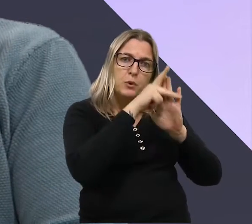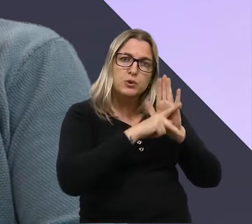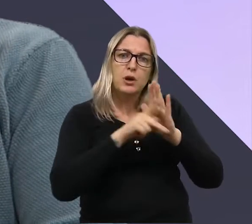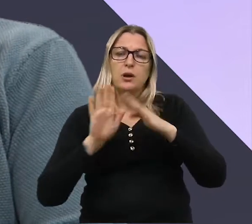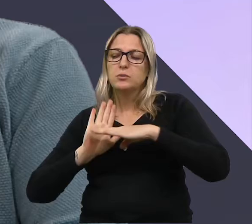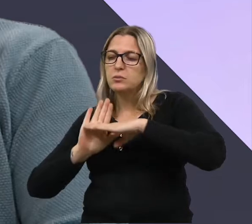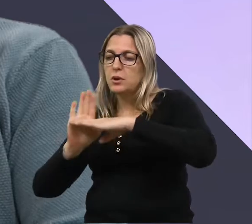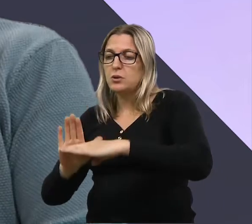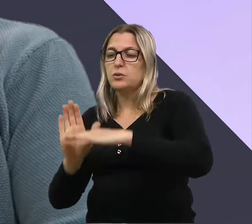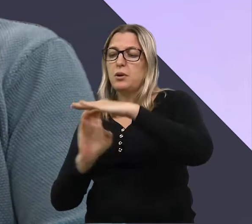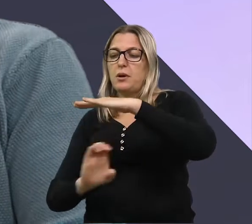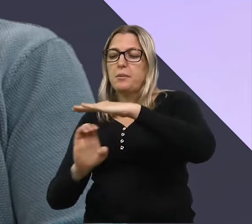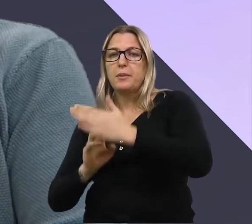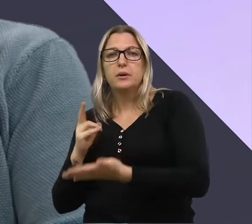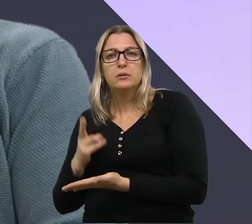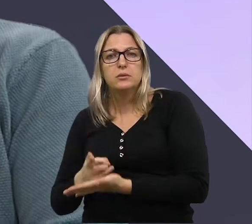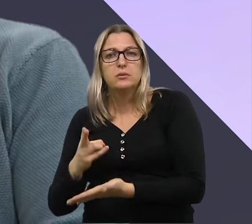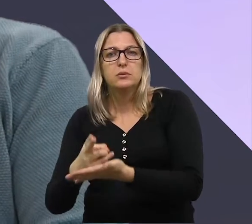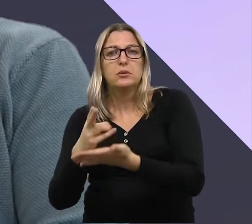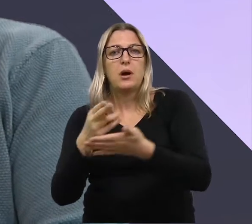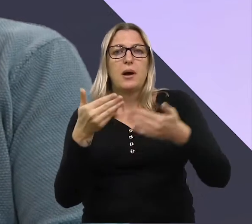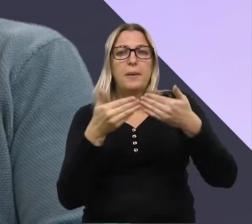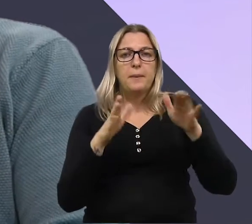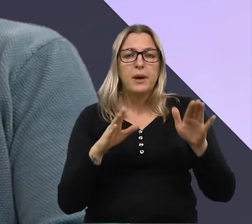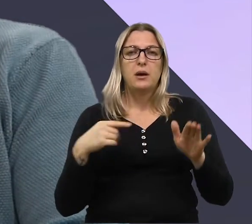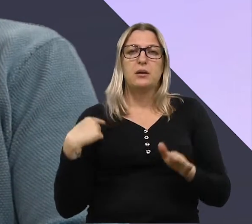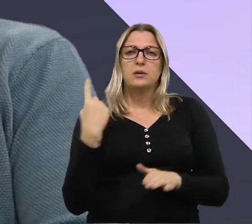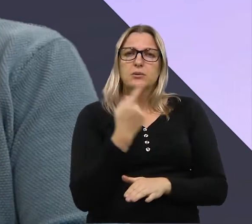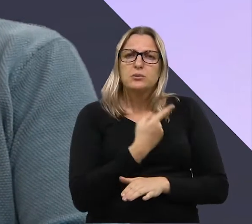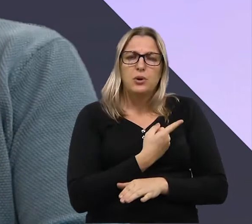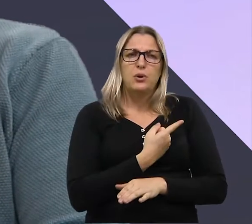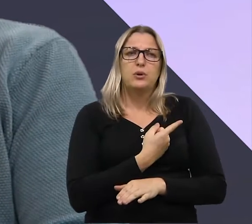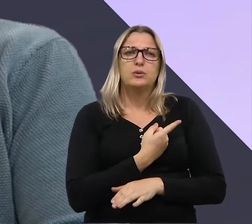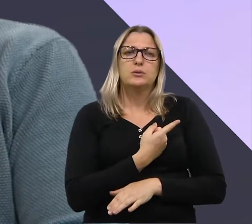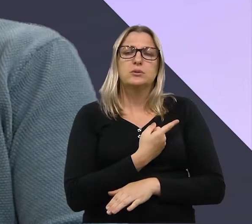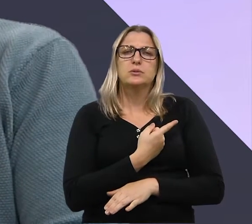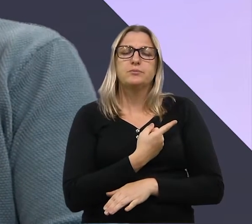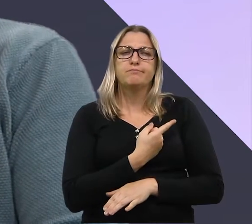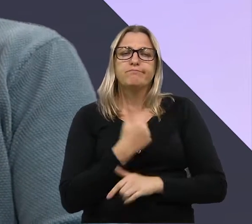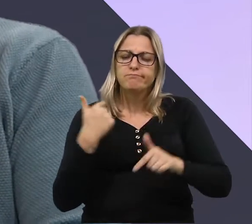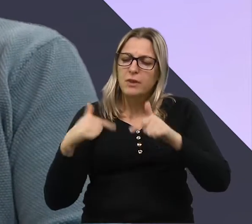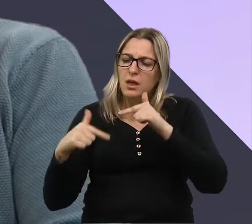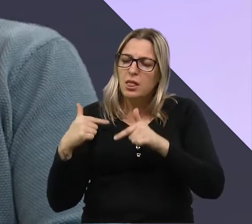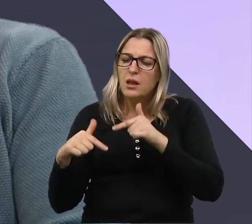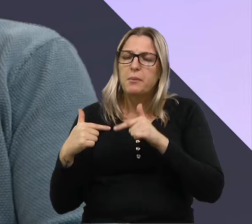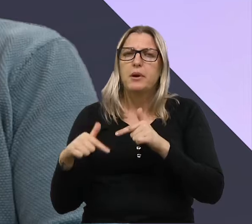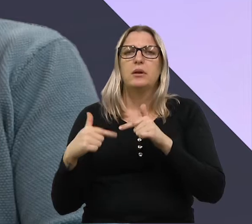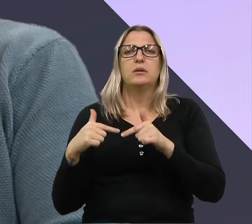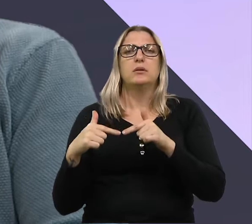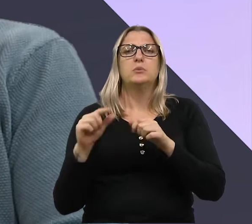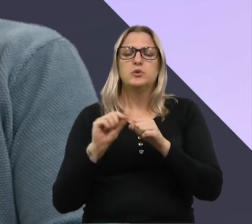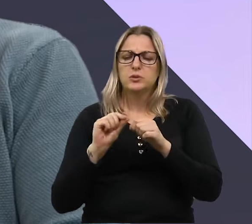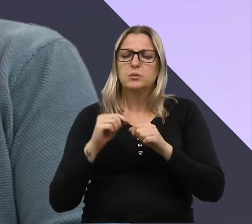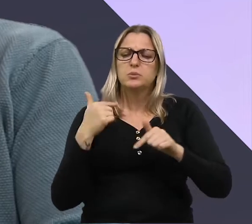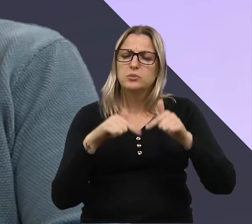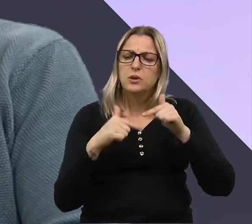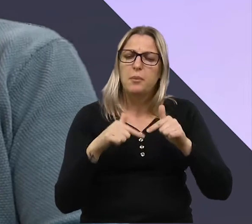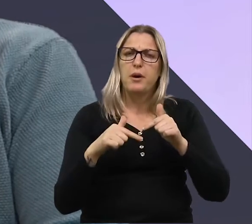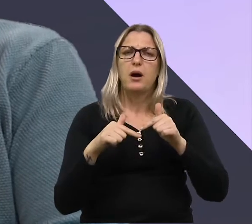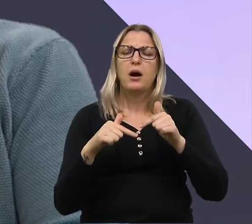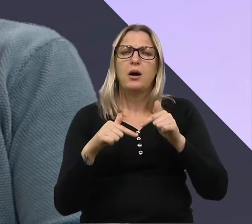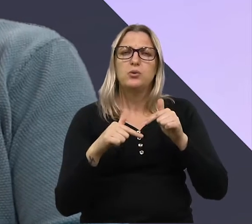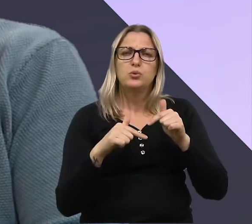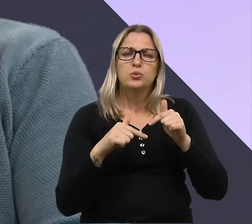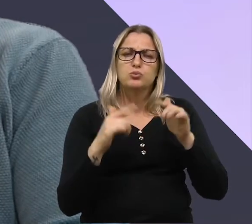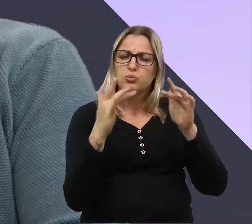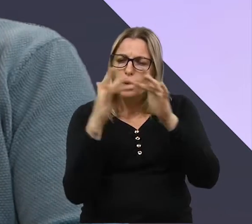em manter essas empresas ativas no mercado e nós fomos buscar a esse esse parecer esse trabalho